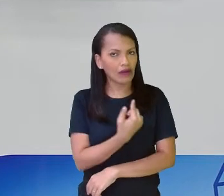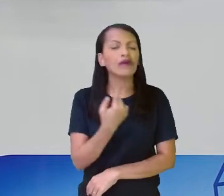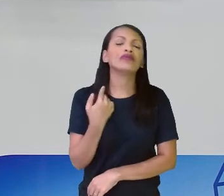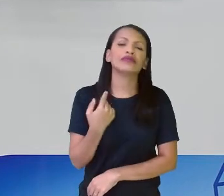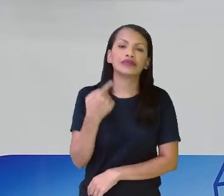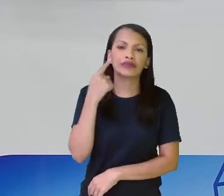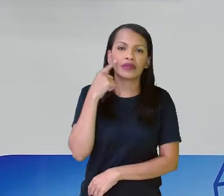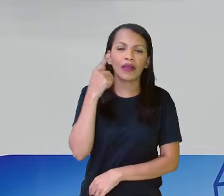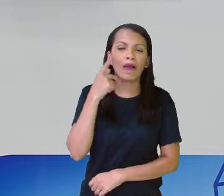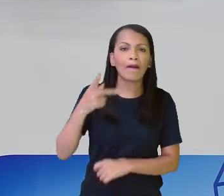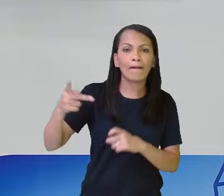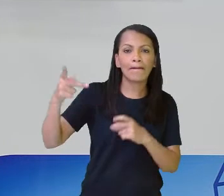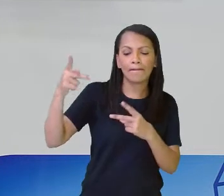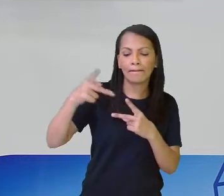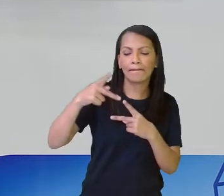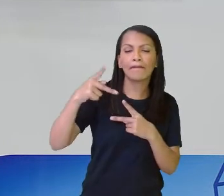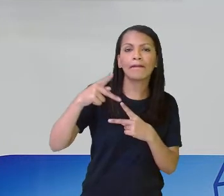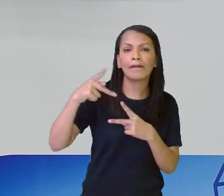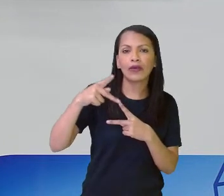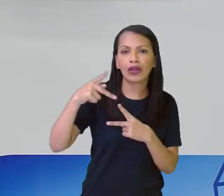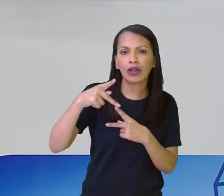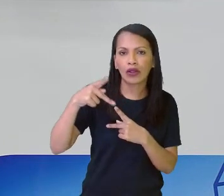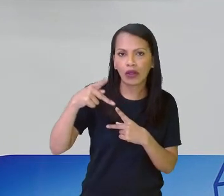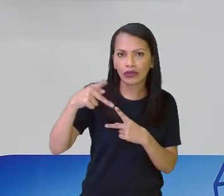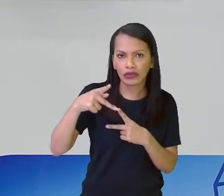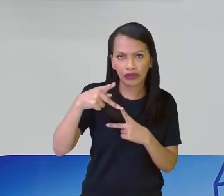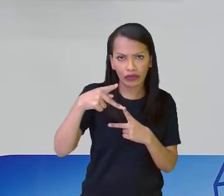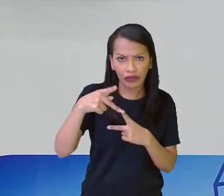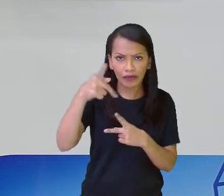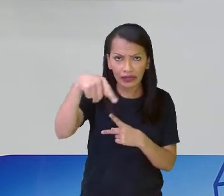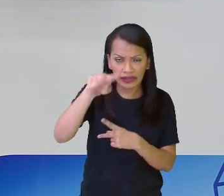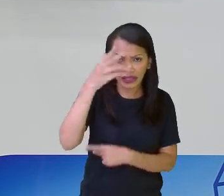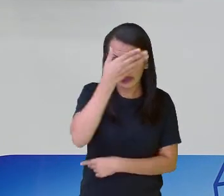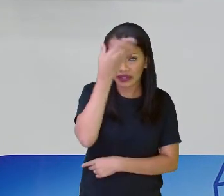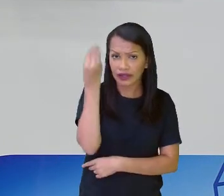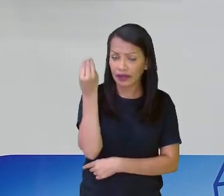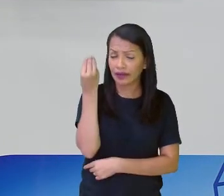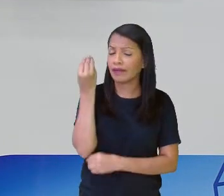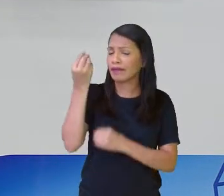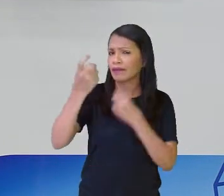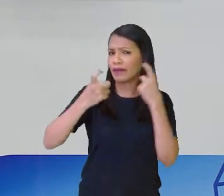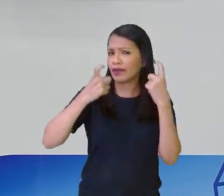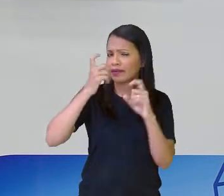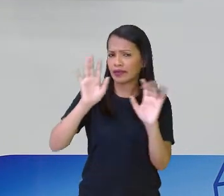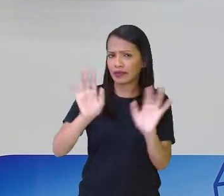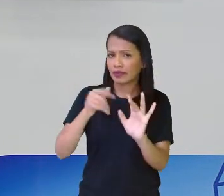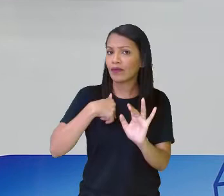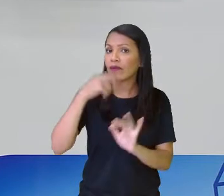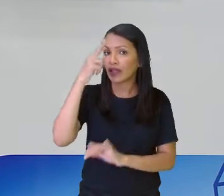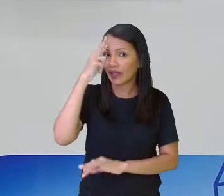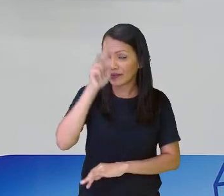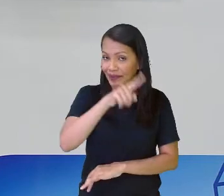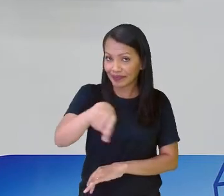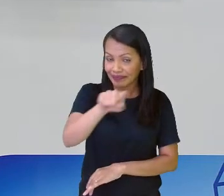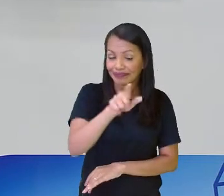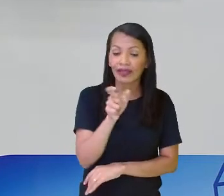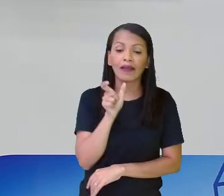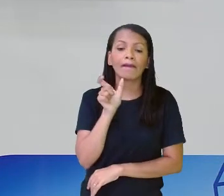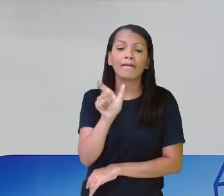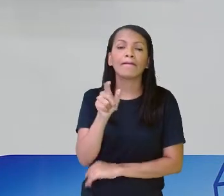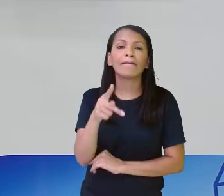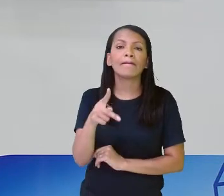os pronomes, tá? O que é um pronome? Esqueceu? Não se preocupe não, eu vou lhe lembrar. Pronome é uma palavra que